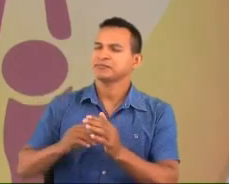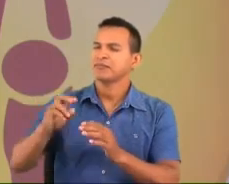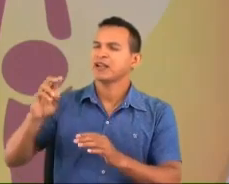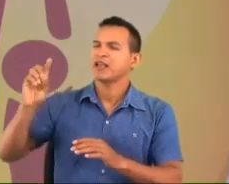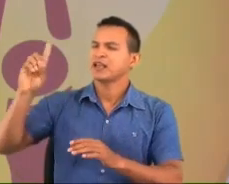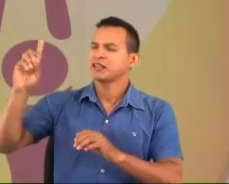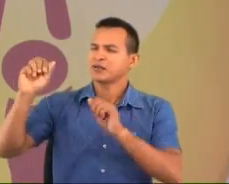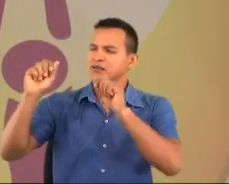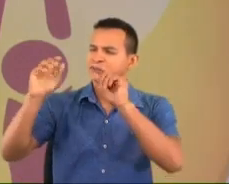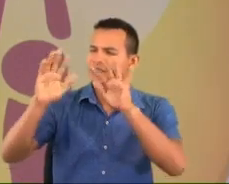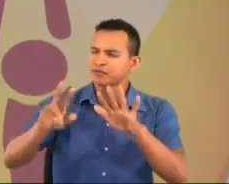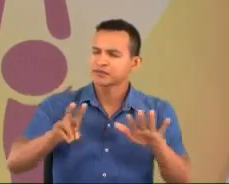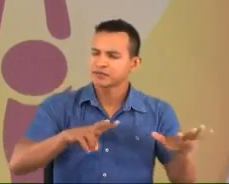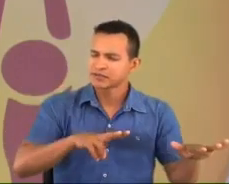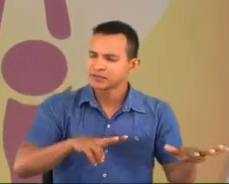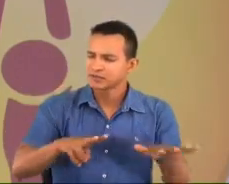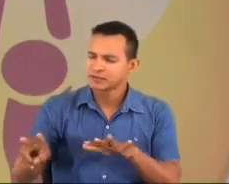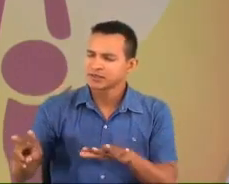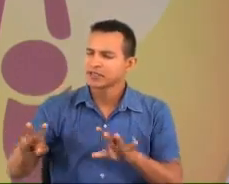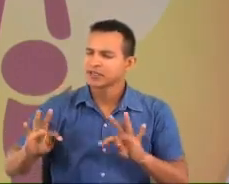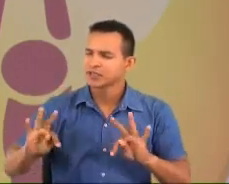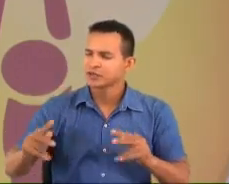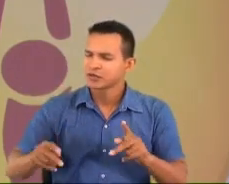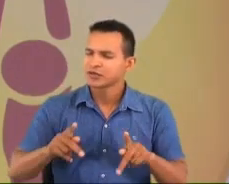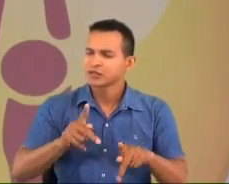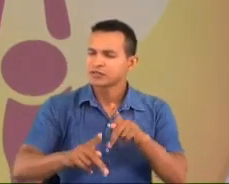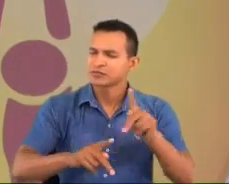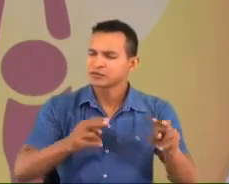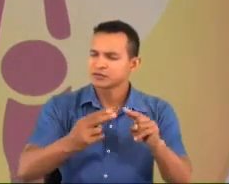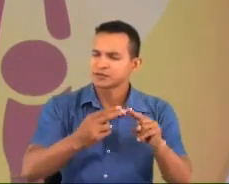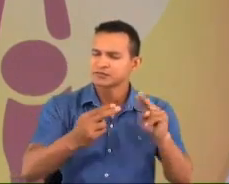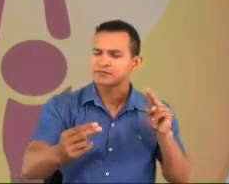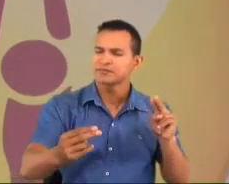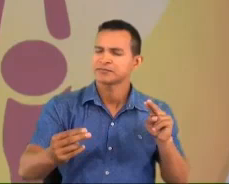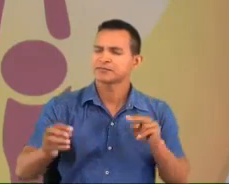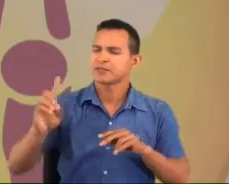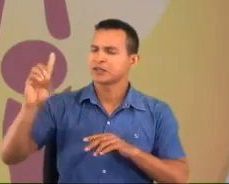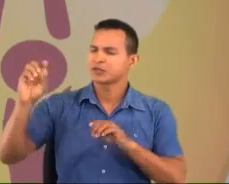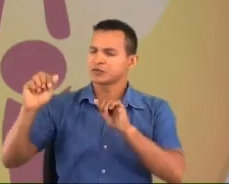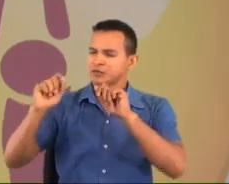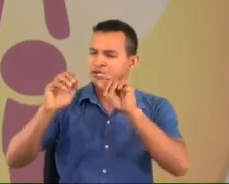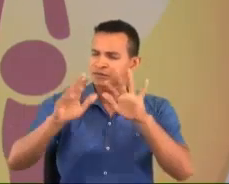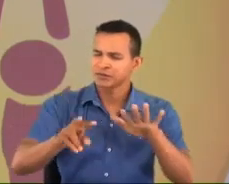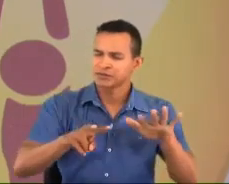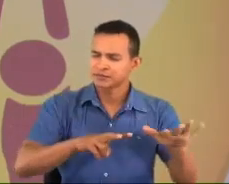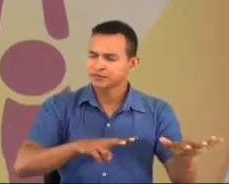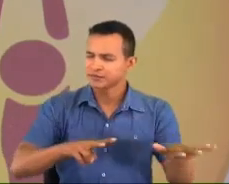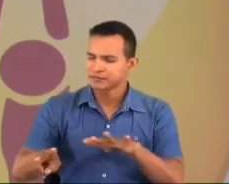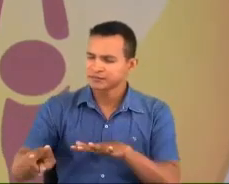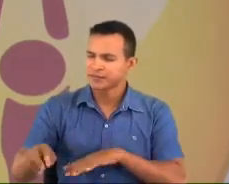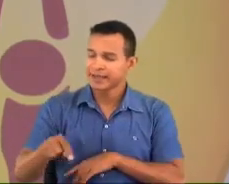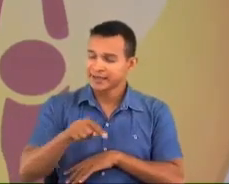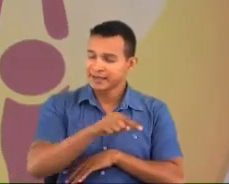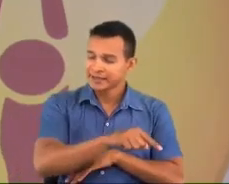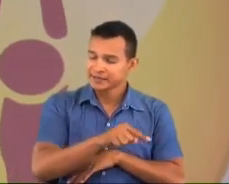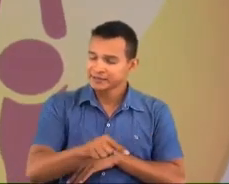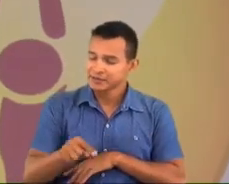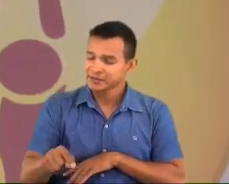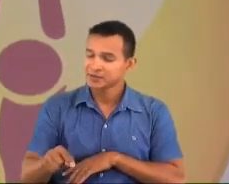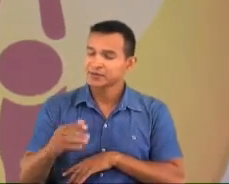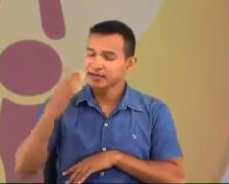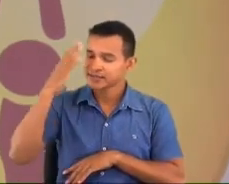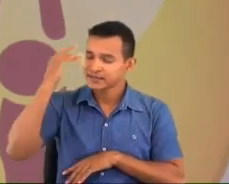semana de todos esses que nos assistem. Tenha uma semana abençoada e que Tu sejas, que eles saibam que tu és